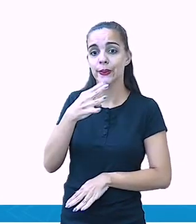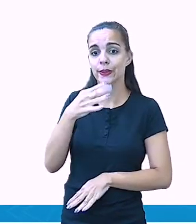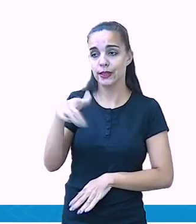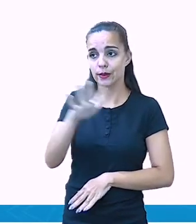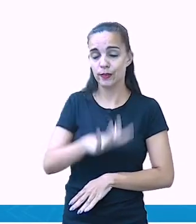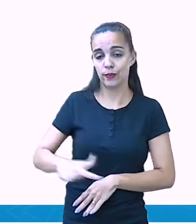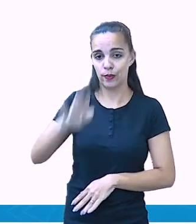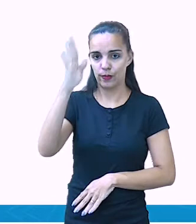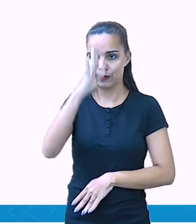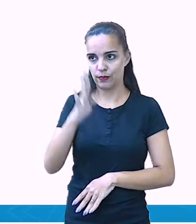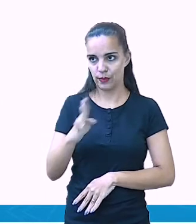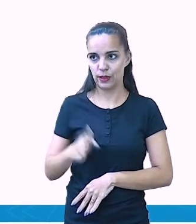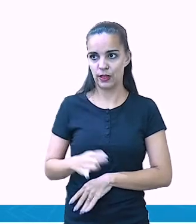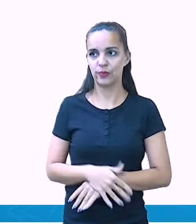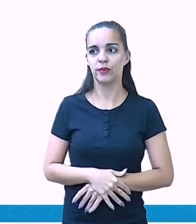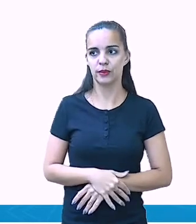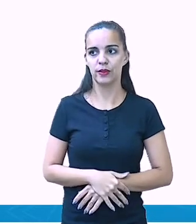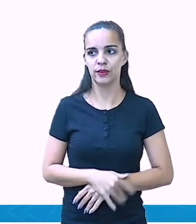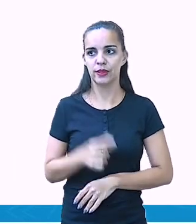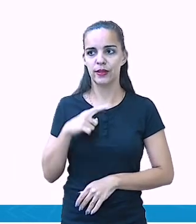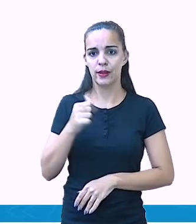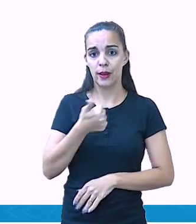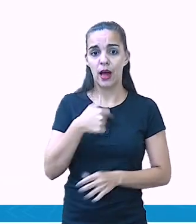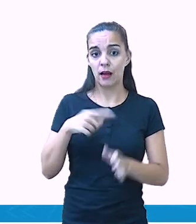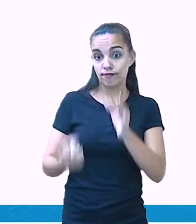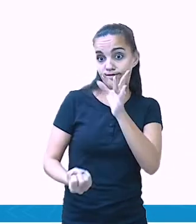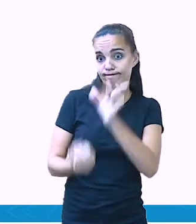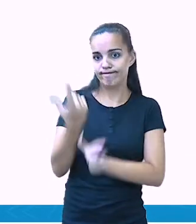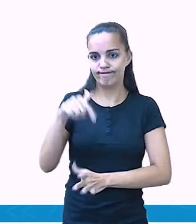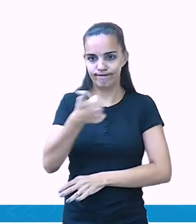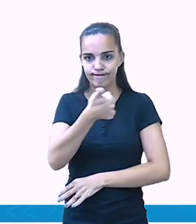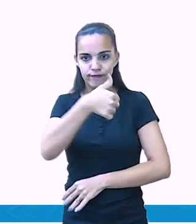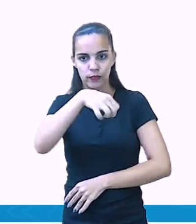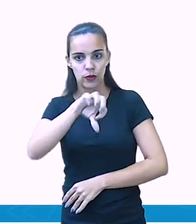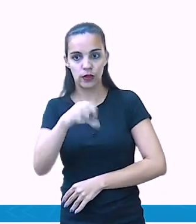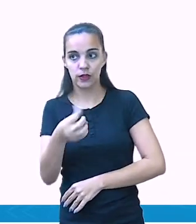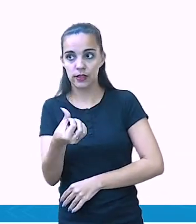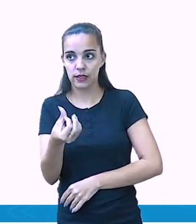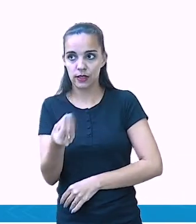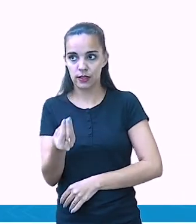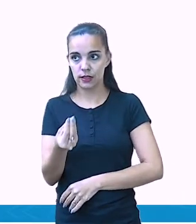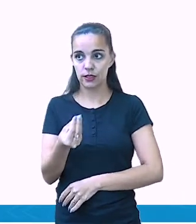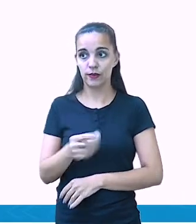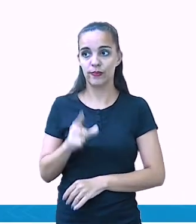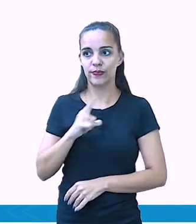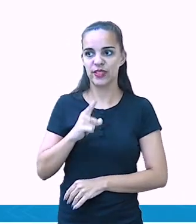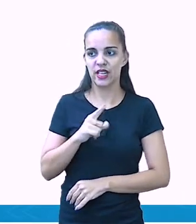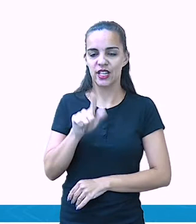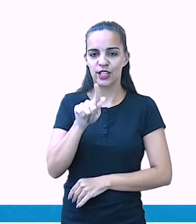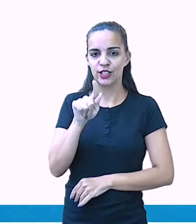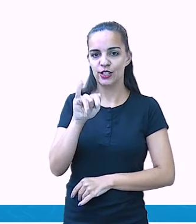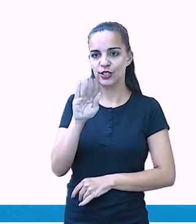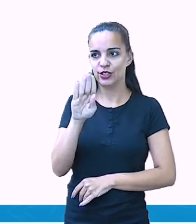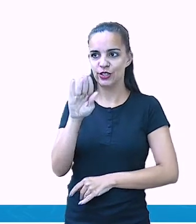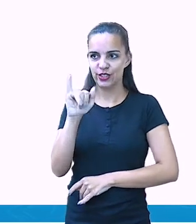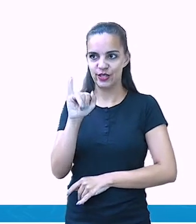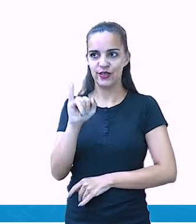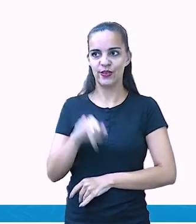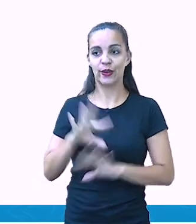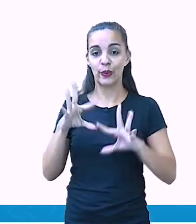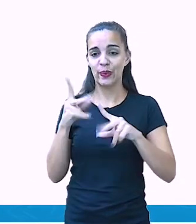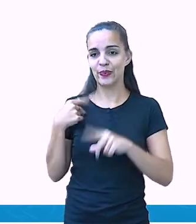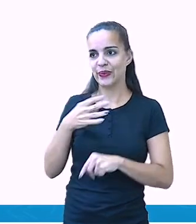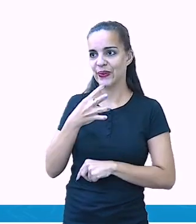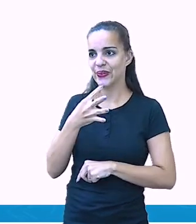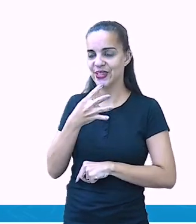público brasileiro, né? Então no Brasil foi em 1960. Então a gente teve aqui, a gente chama de gibi, né? A maioria das pessoas